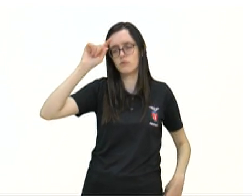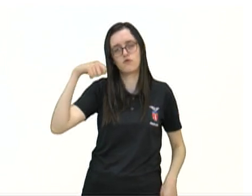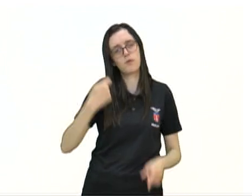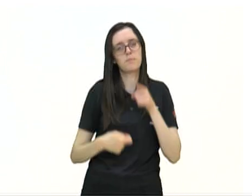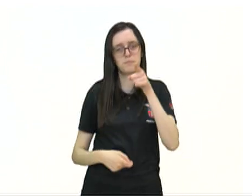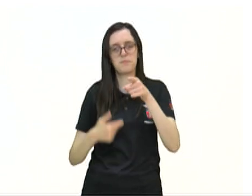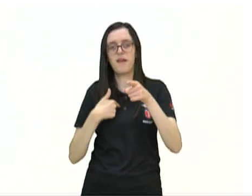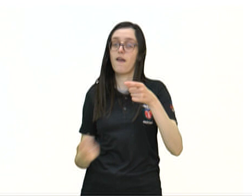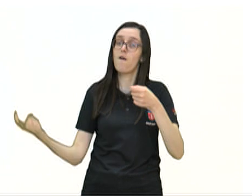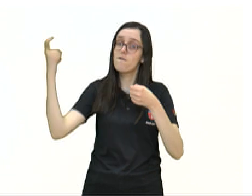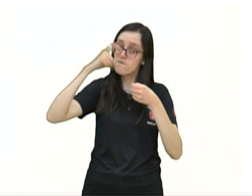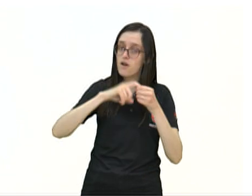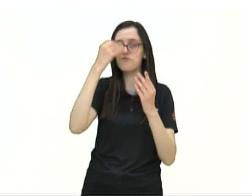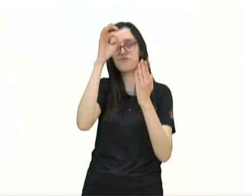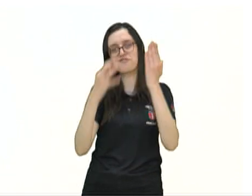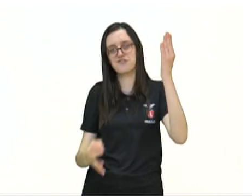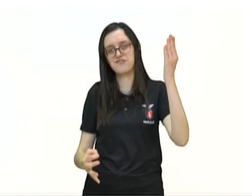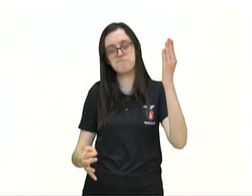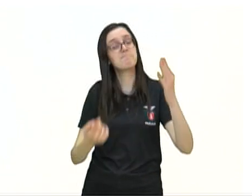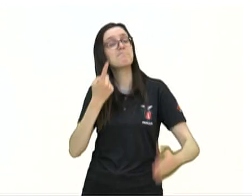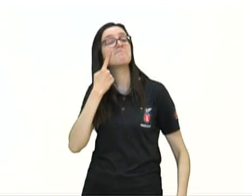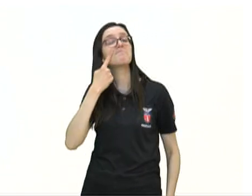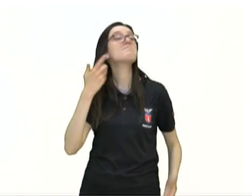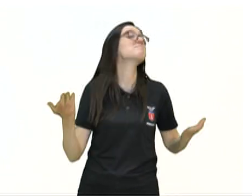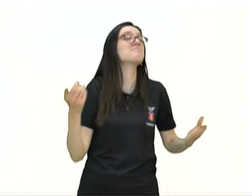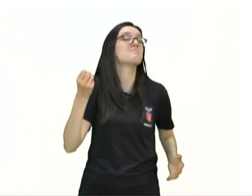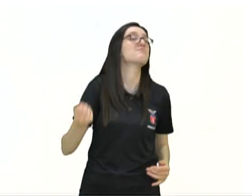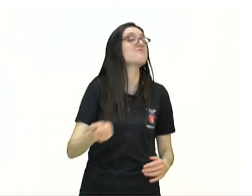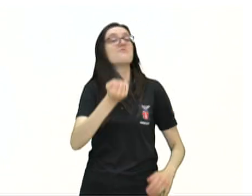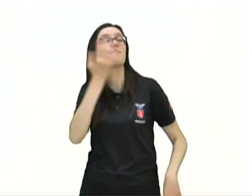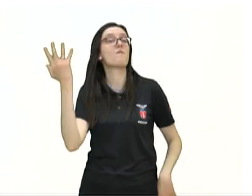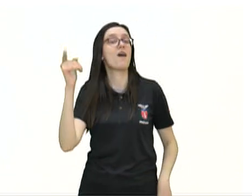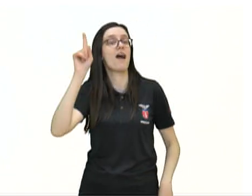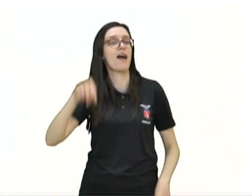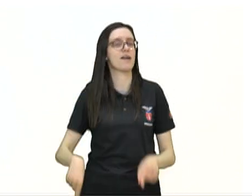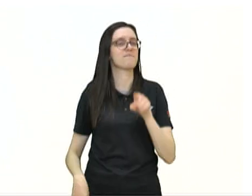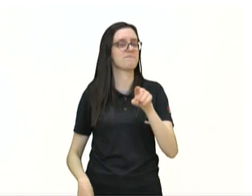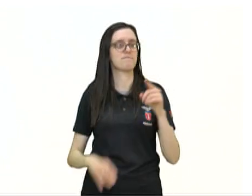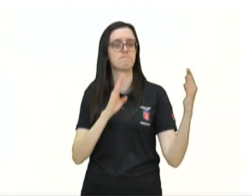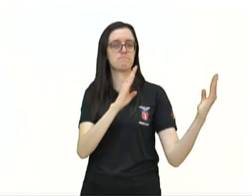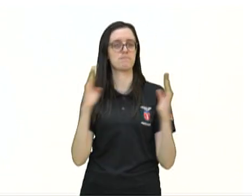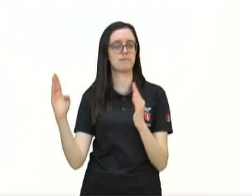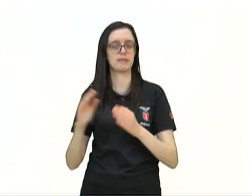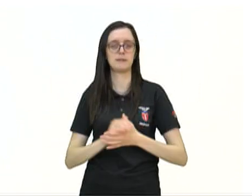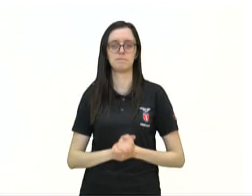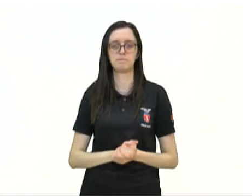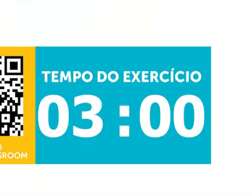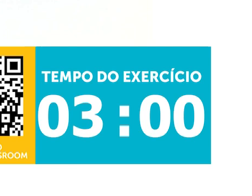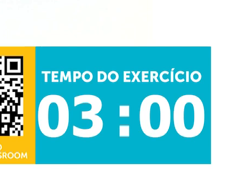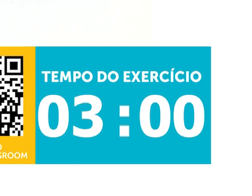isso e eu volto para corrigir e ver quantos são esses tempos.